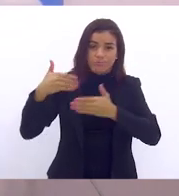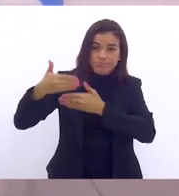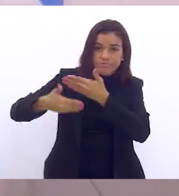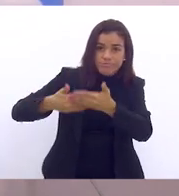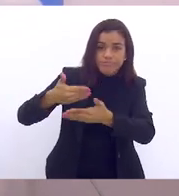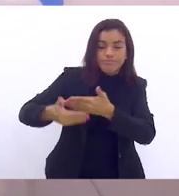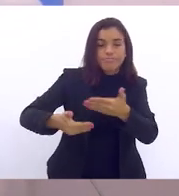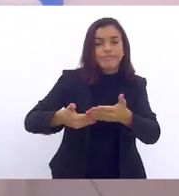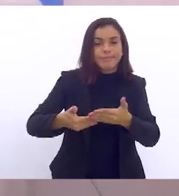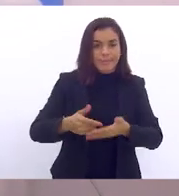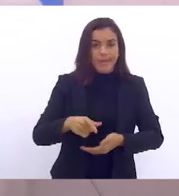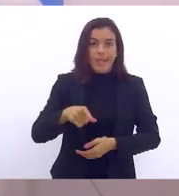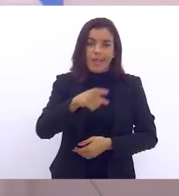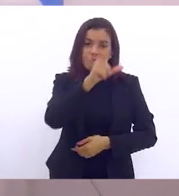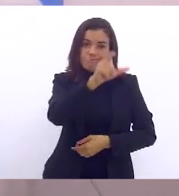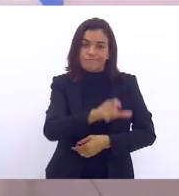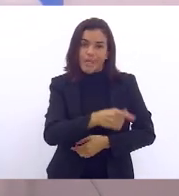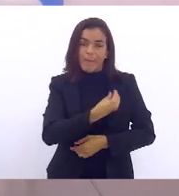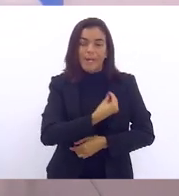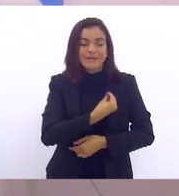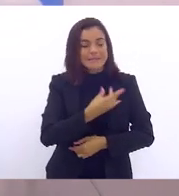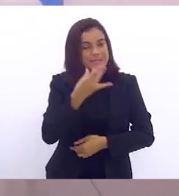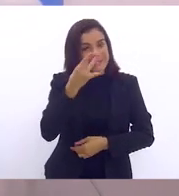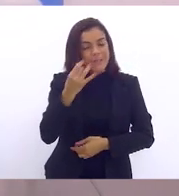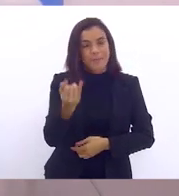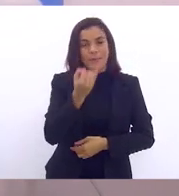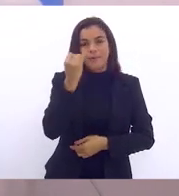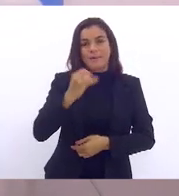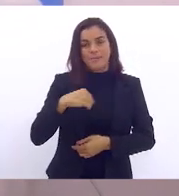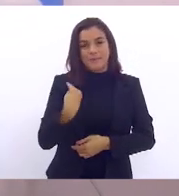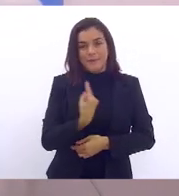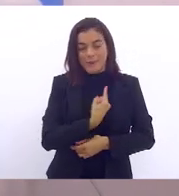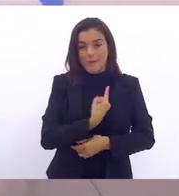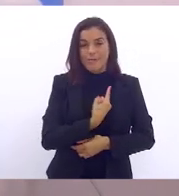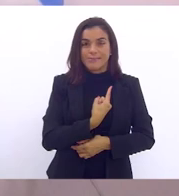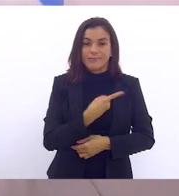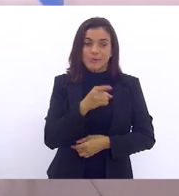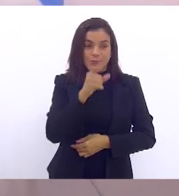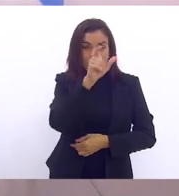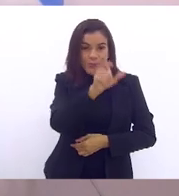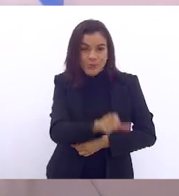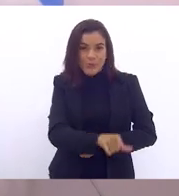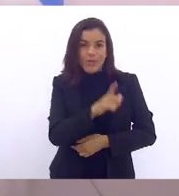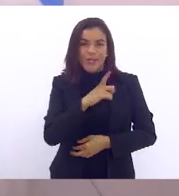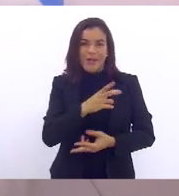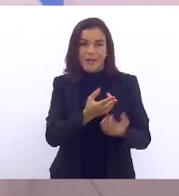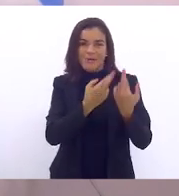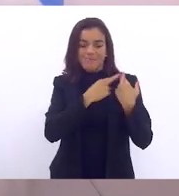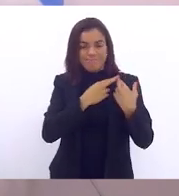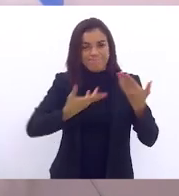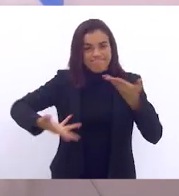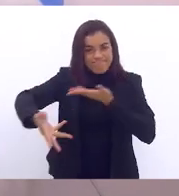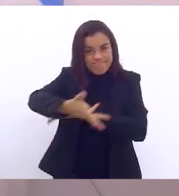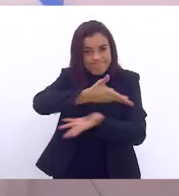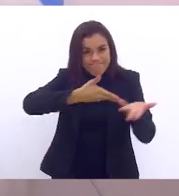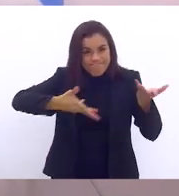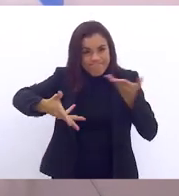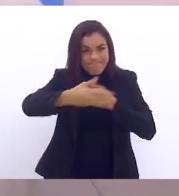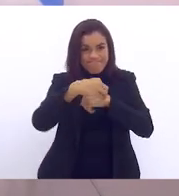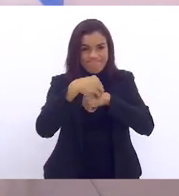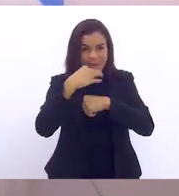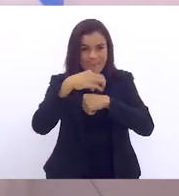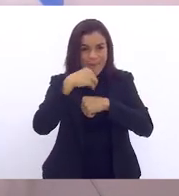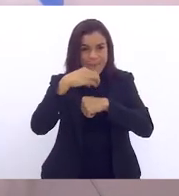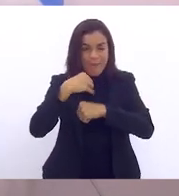é muito importante para nós o senhor Sem dúvida nenhuma vai ser um grande intermediador pra gente trazer a solução eh Total